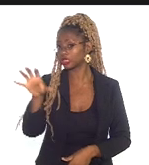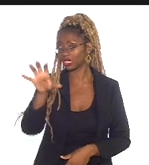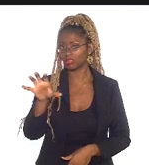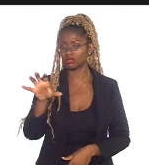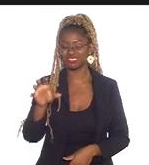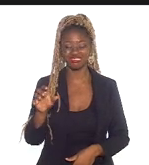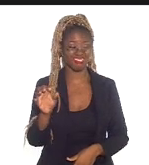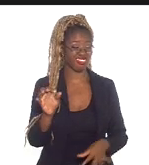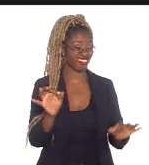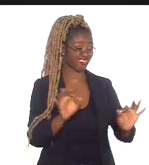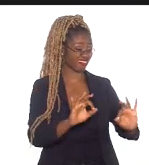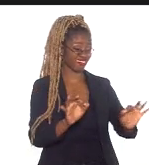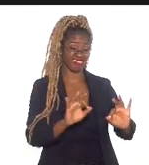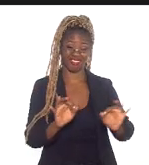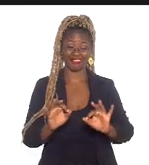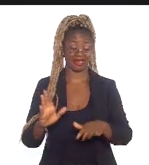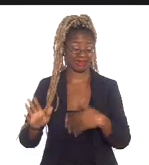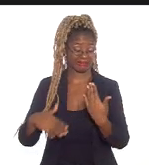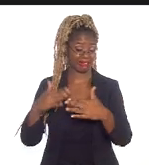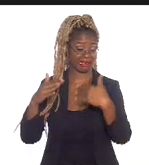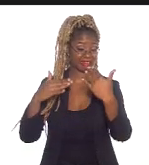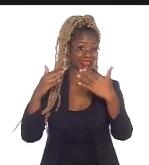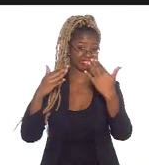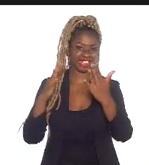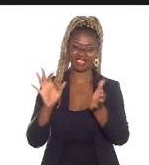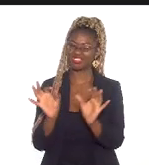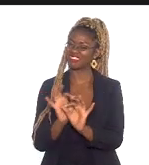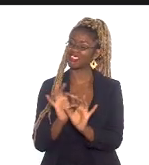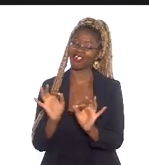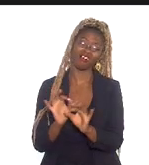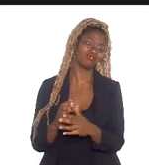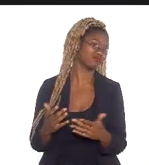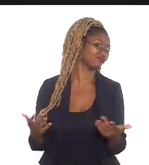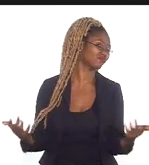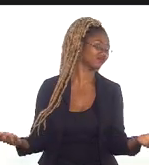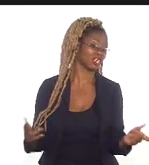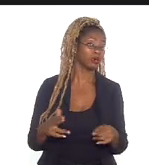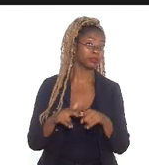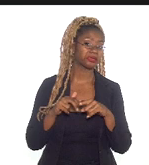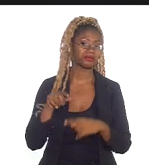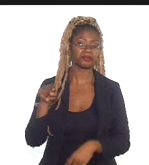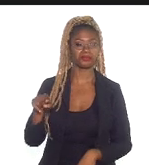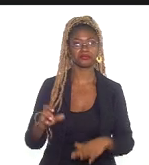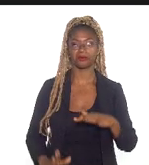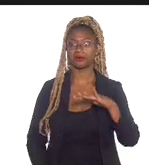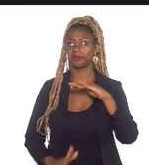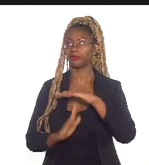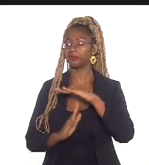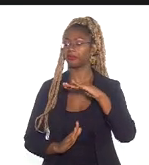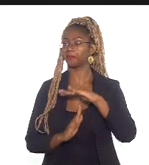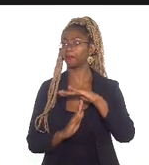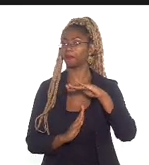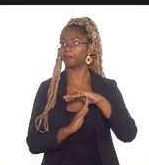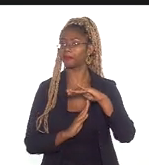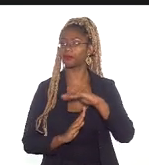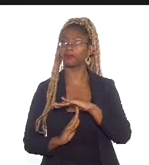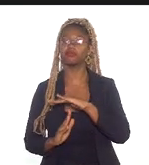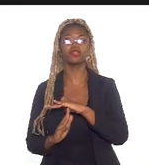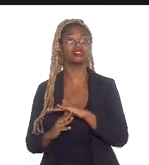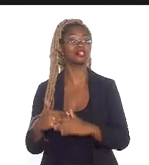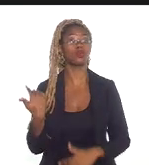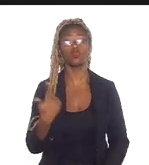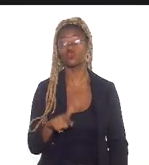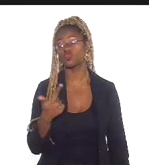delas prosperou em função exatamente dessa limitação não estar